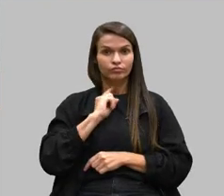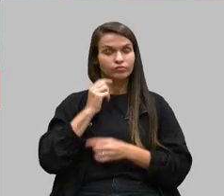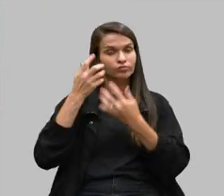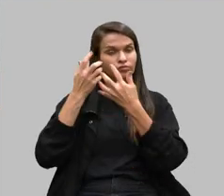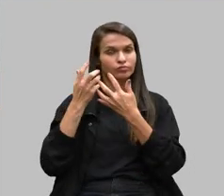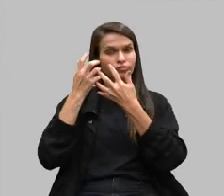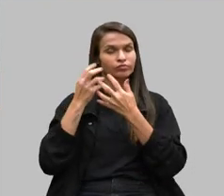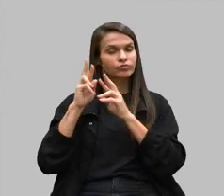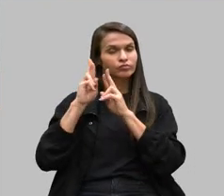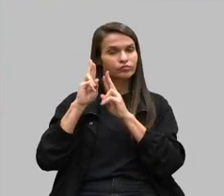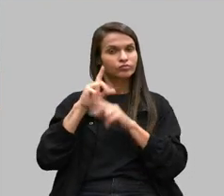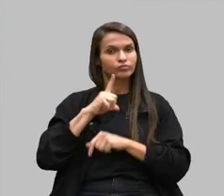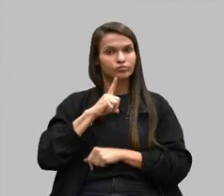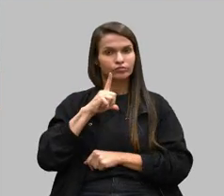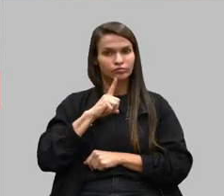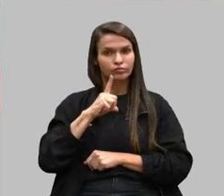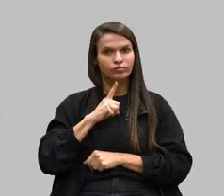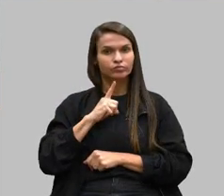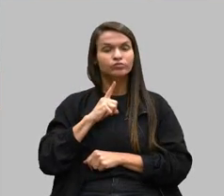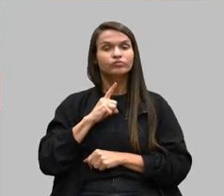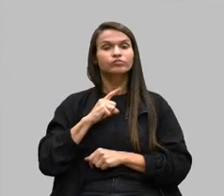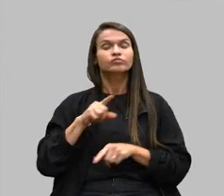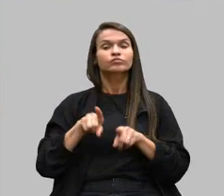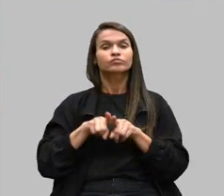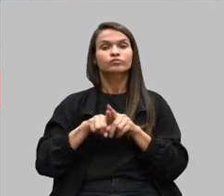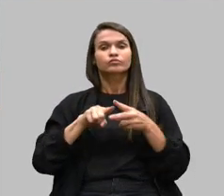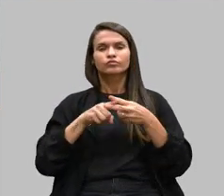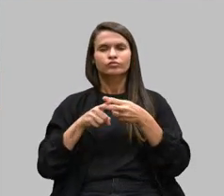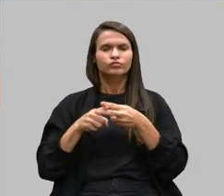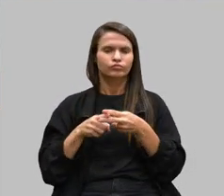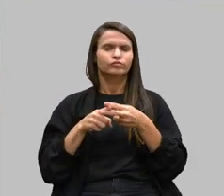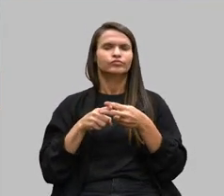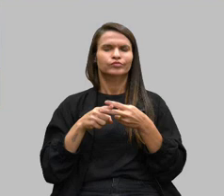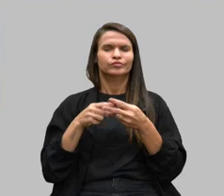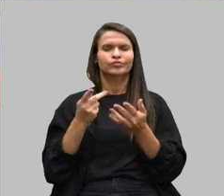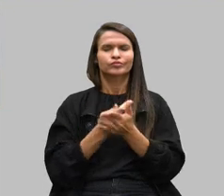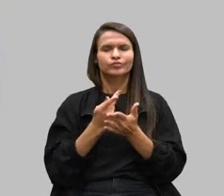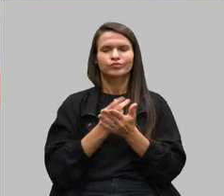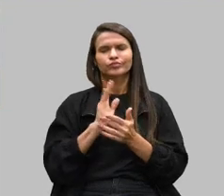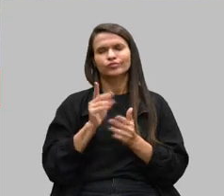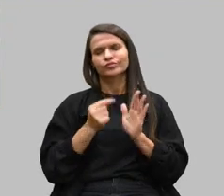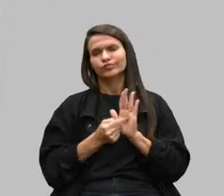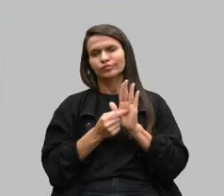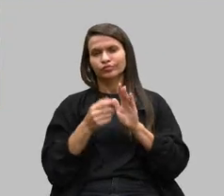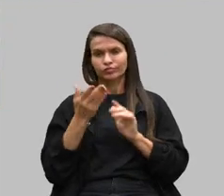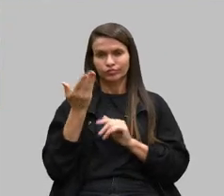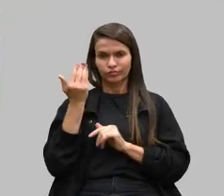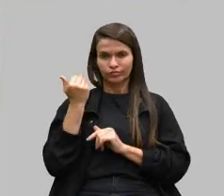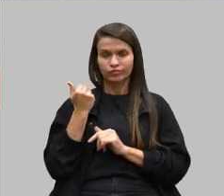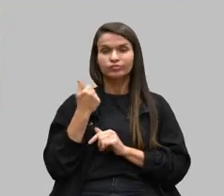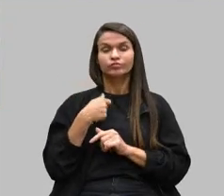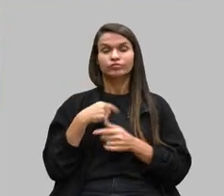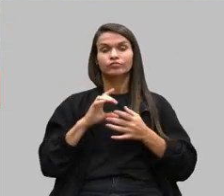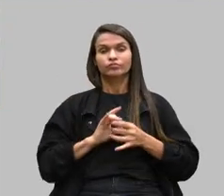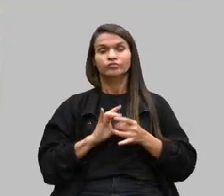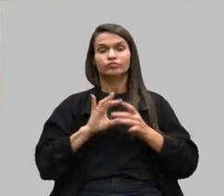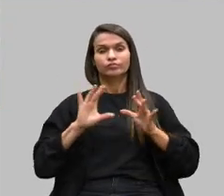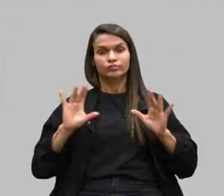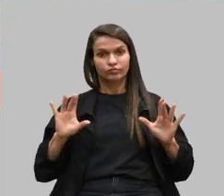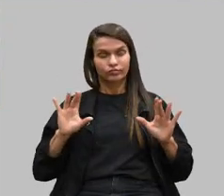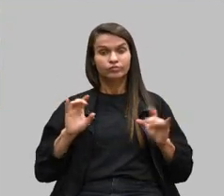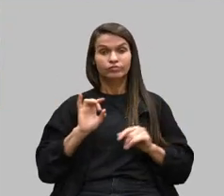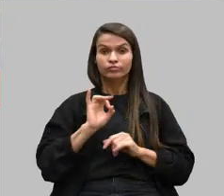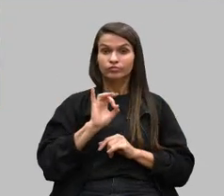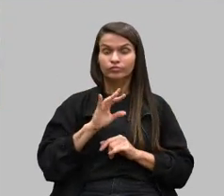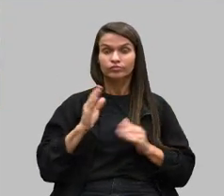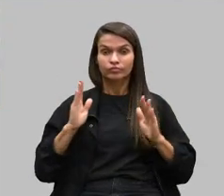as expectativas que tenham e realmente corrigir distorções que foram ali apresentadas me coloco inteiramente à disposição não só